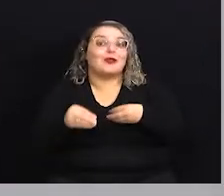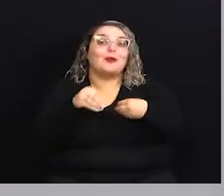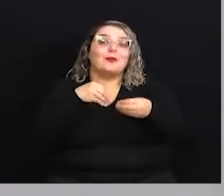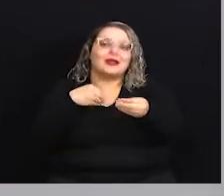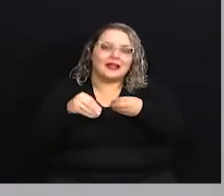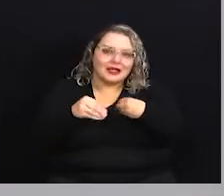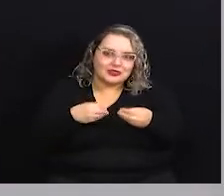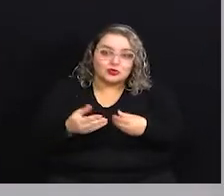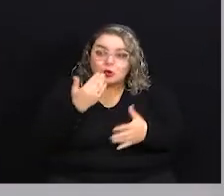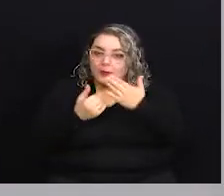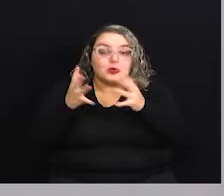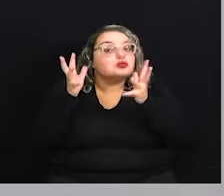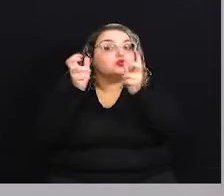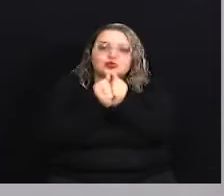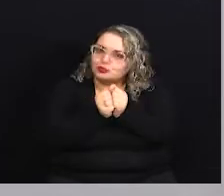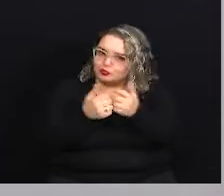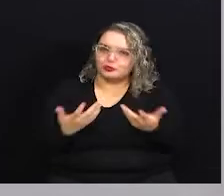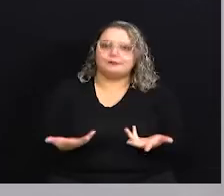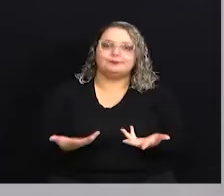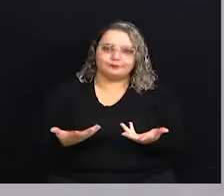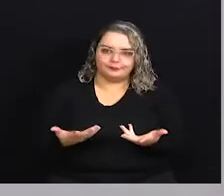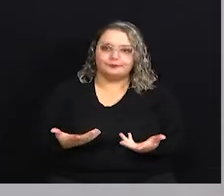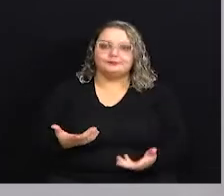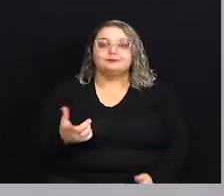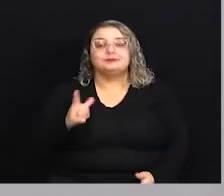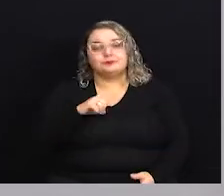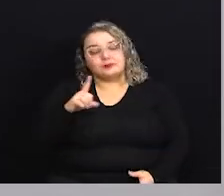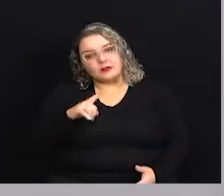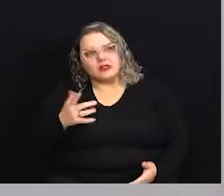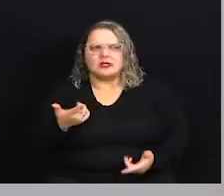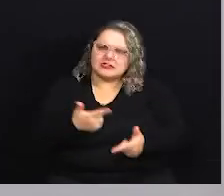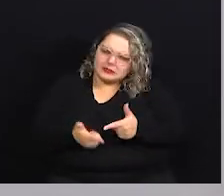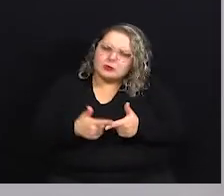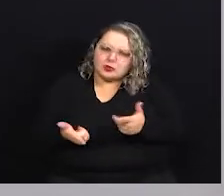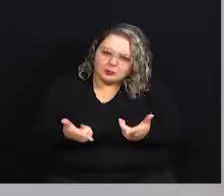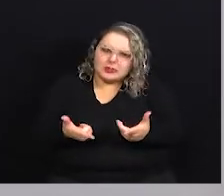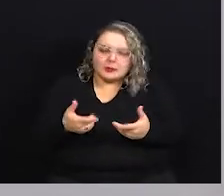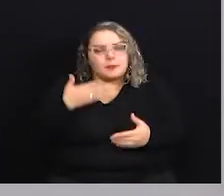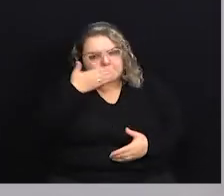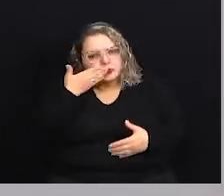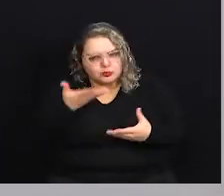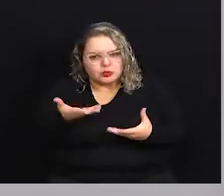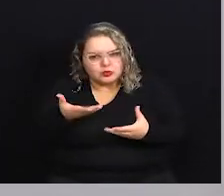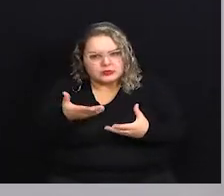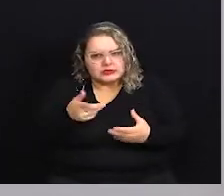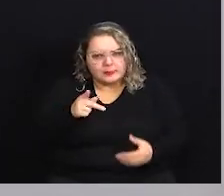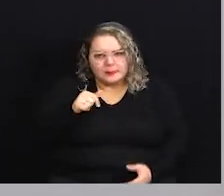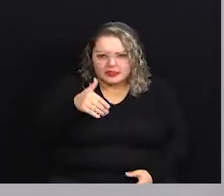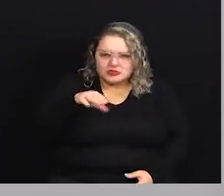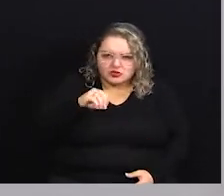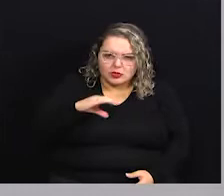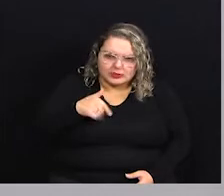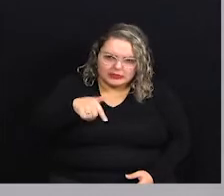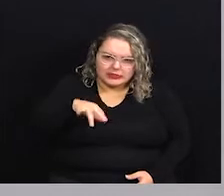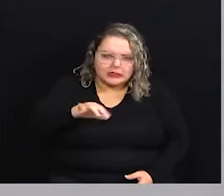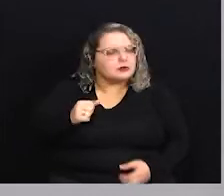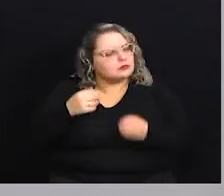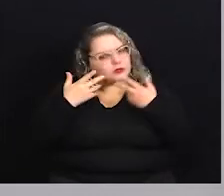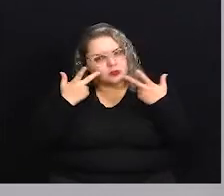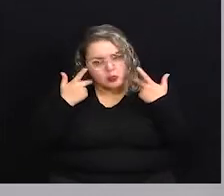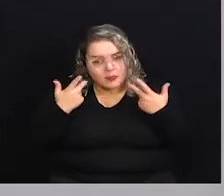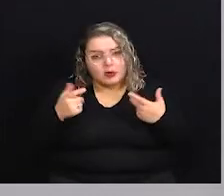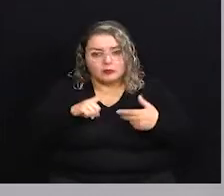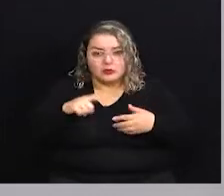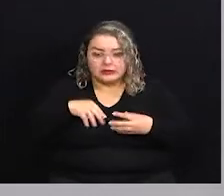caso? Sim, o grande problema seria ainda a presença do plástico, que ele comeu tudo junto, né? Então ele teria esse desarranjo intestinal pela paçoquinha, mas o